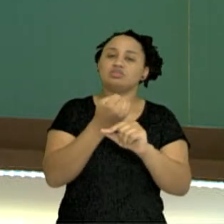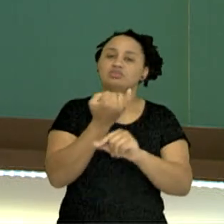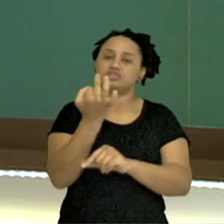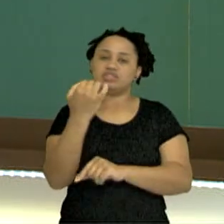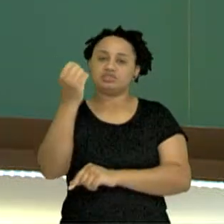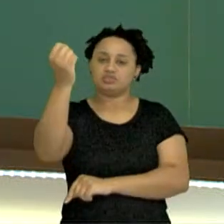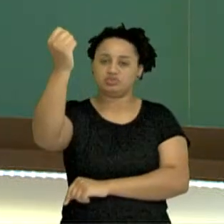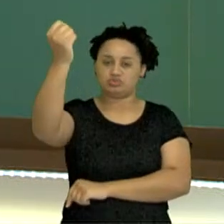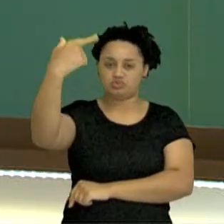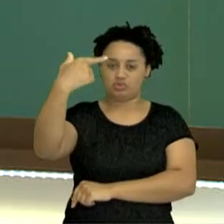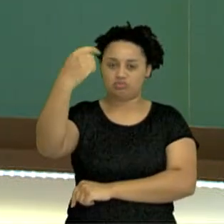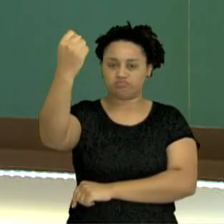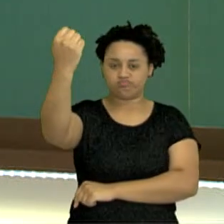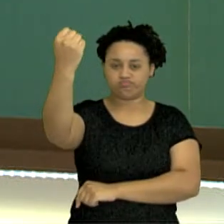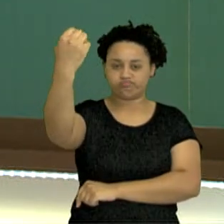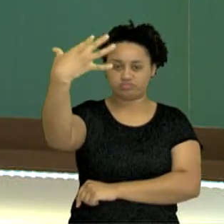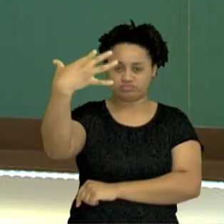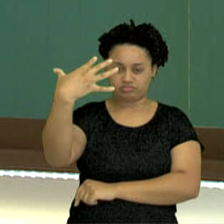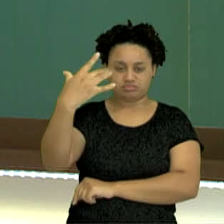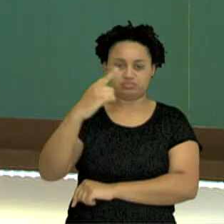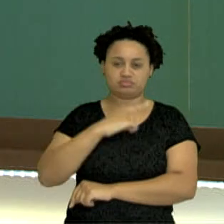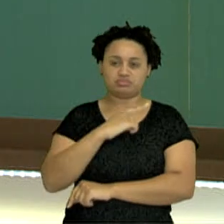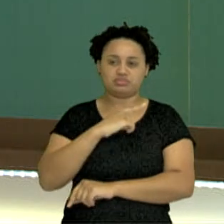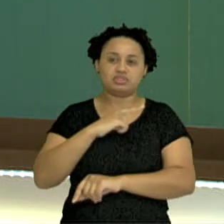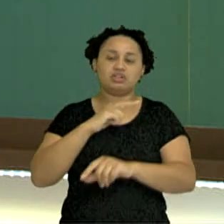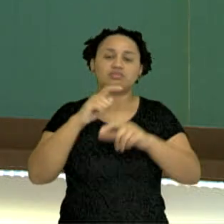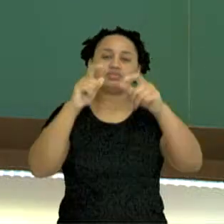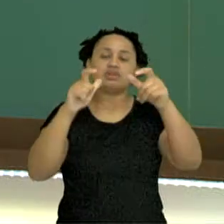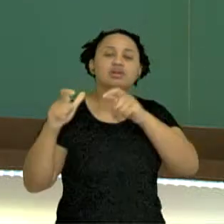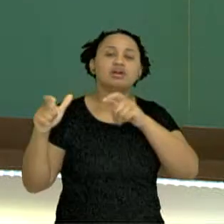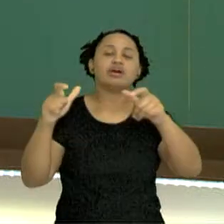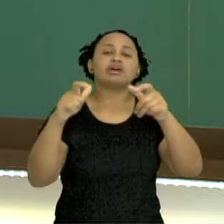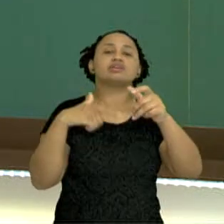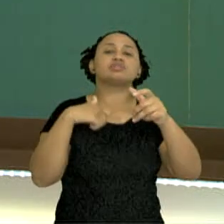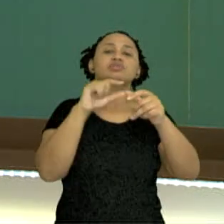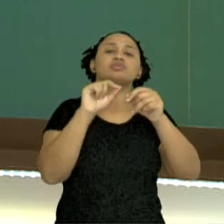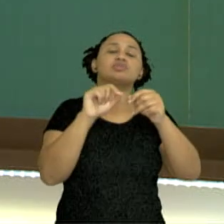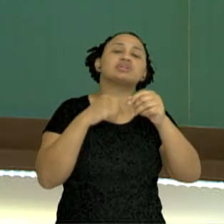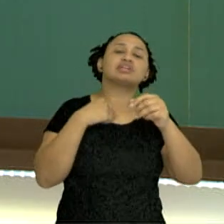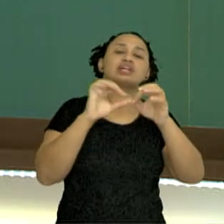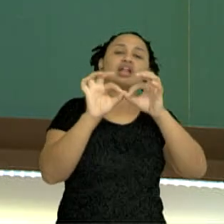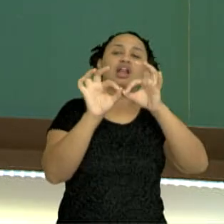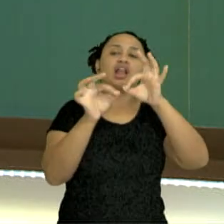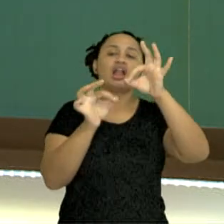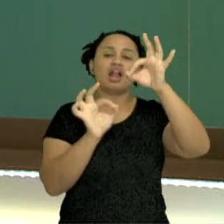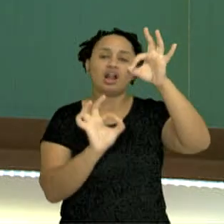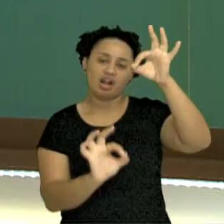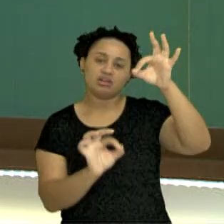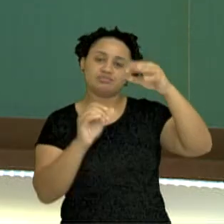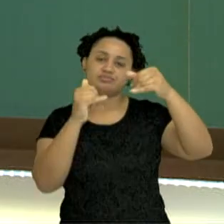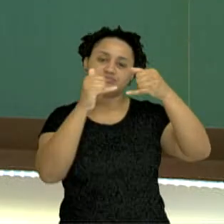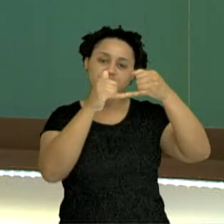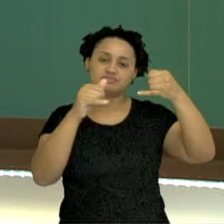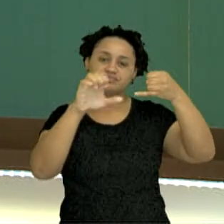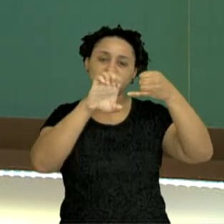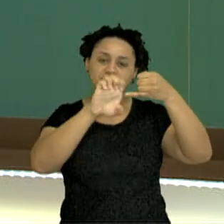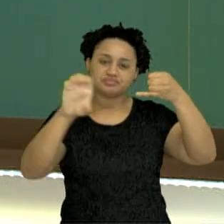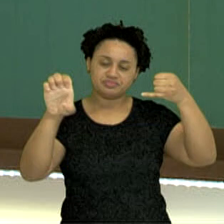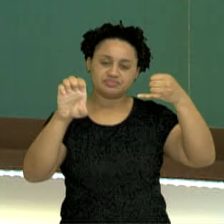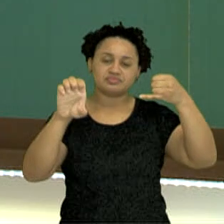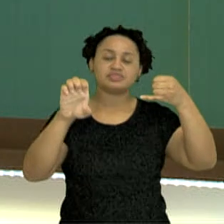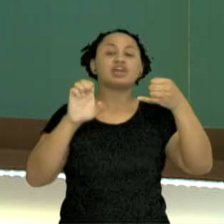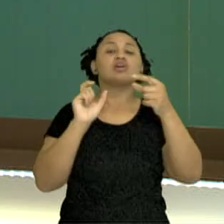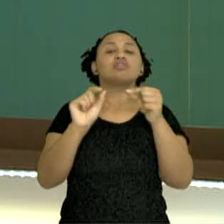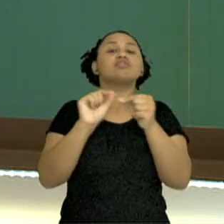de luz solar nas áreas de grandes latitudes, de grandes distâncias em relação à linha do Equador, vão fazer com que